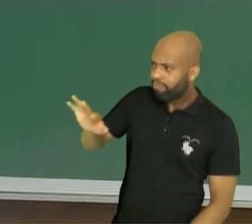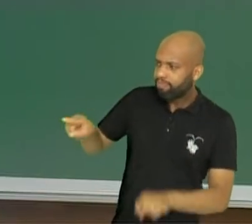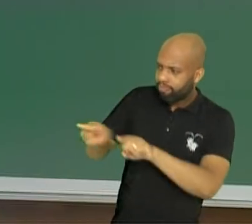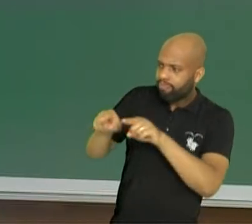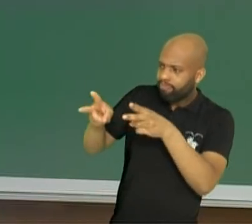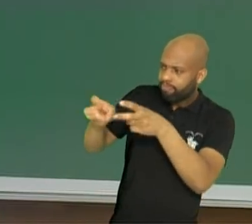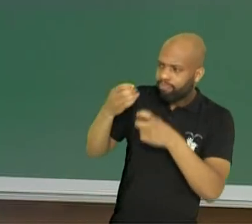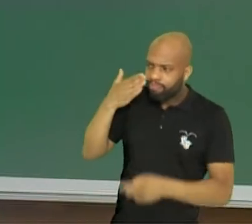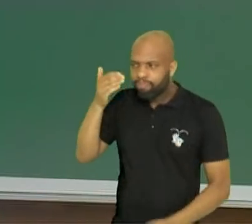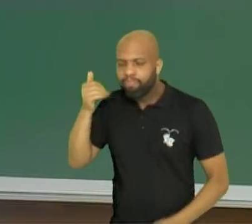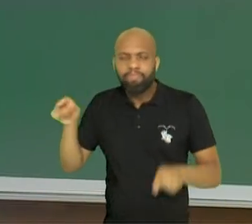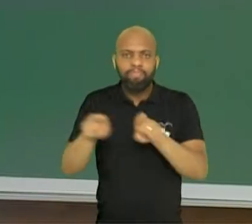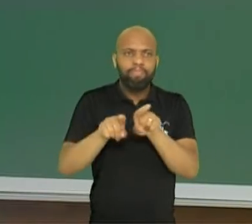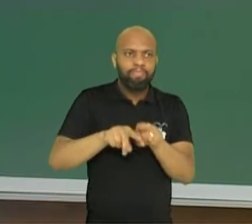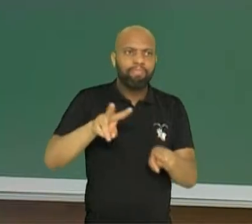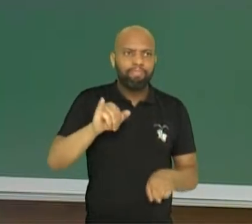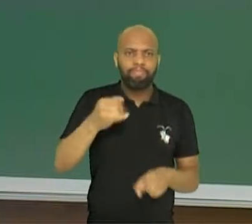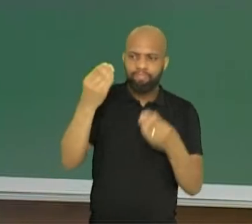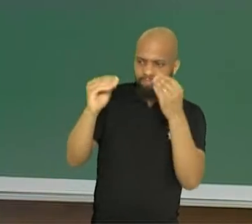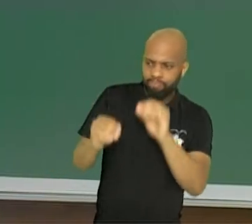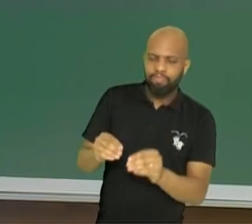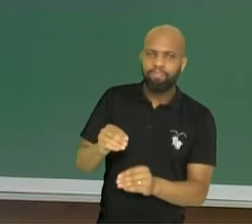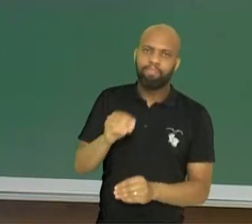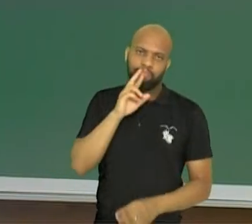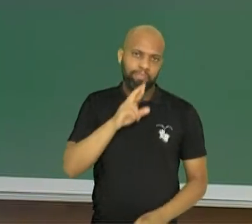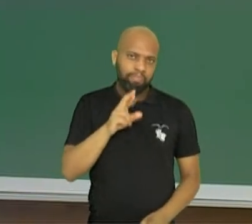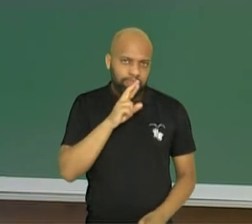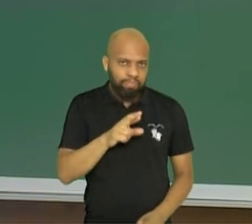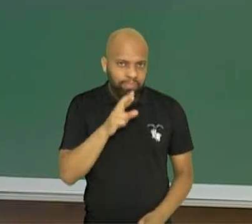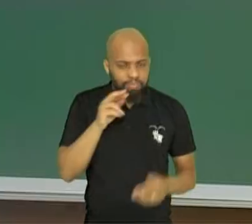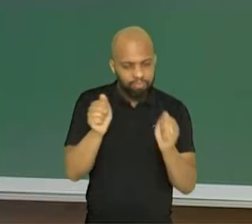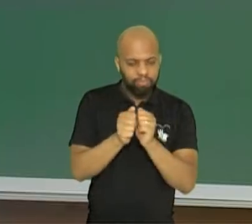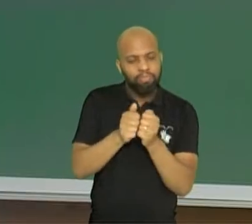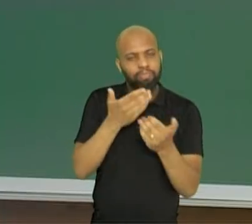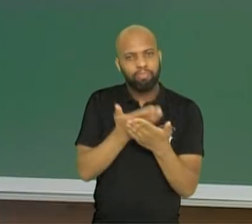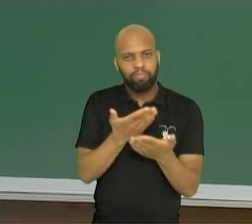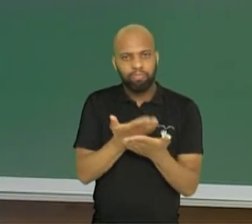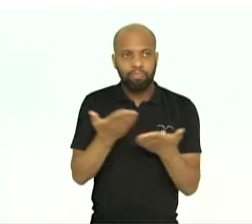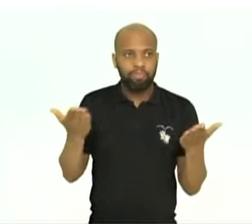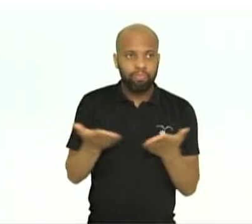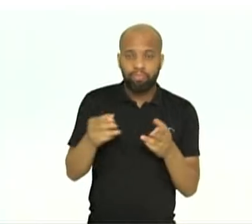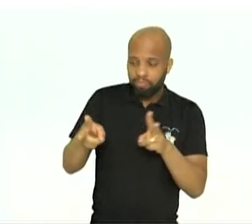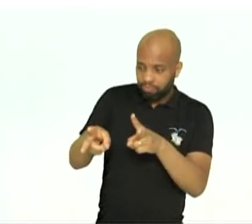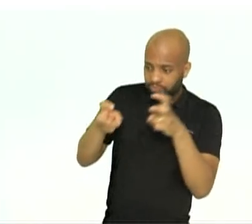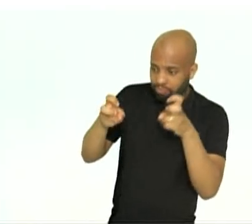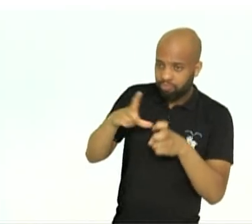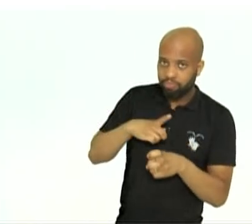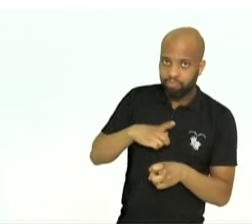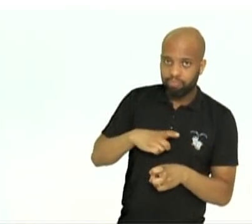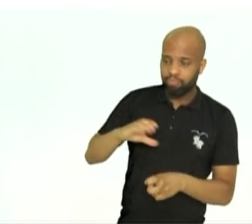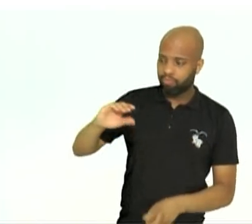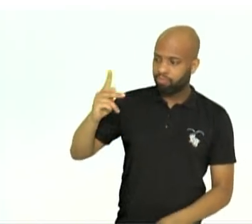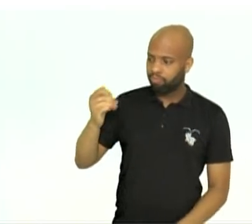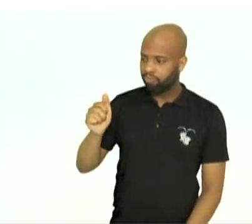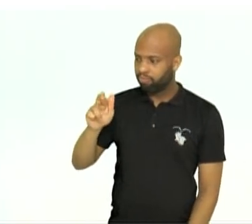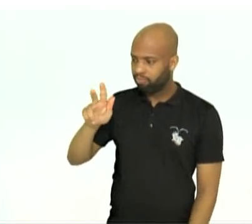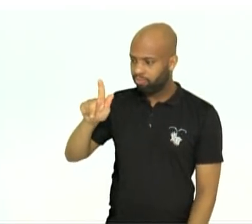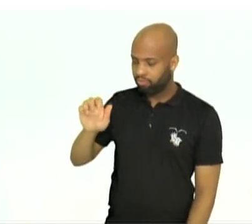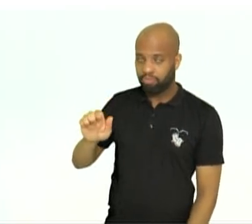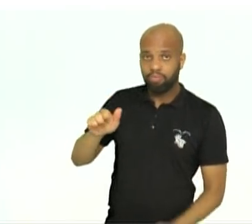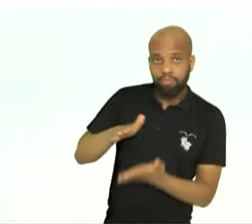vamos preenchendo aí a nossa aula de hoje, né? Então, observe a charge que foi publicada no jornal O Comércio